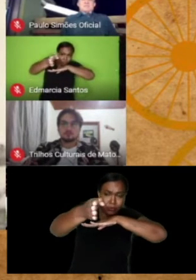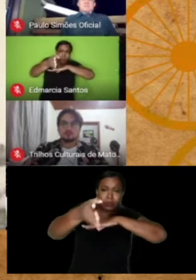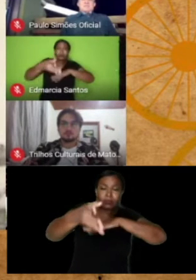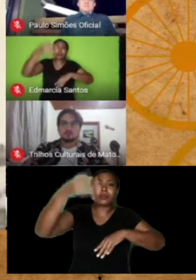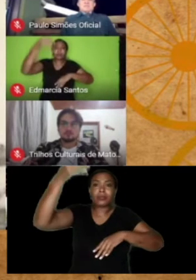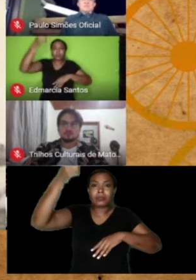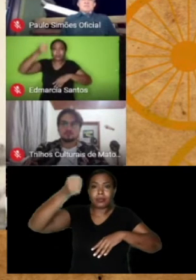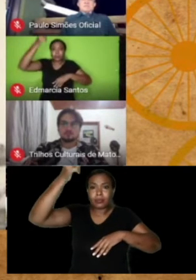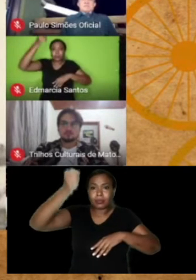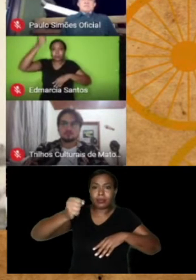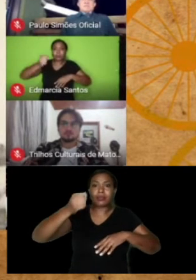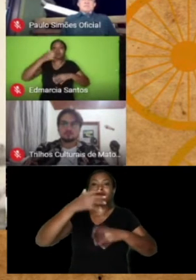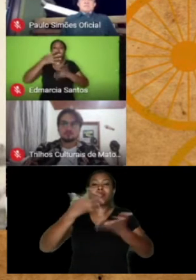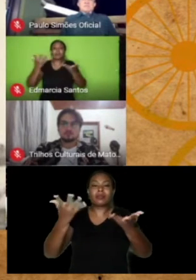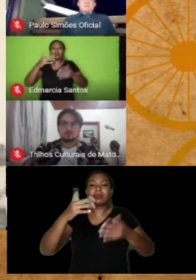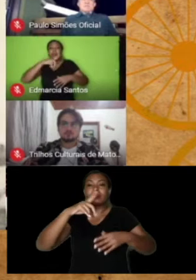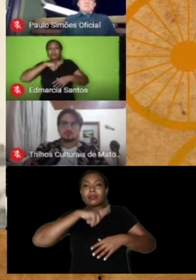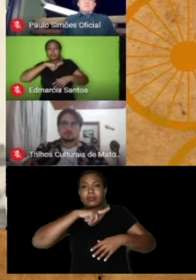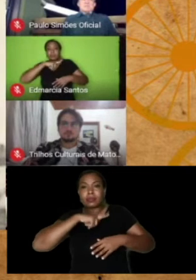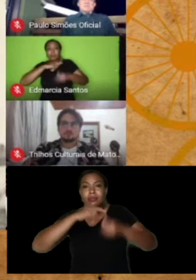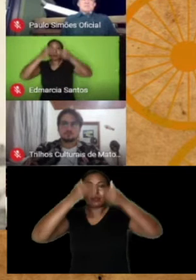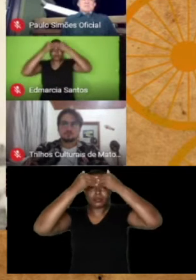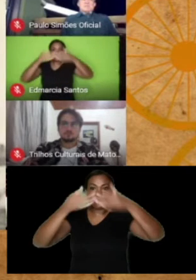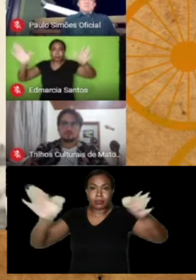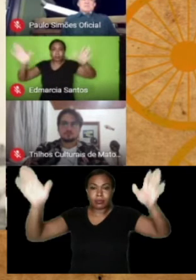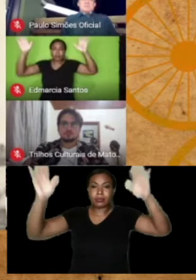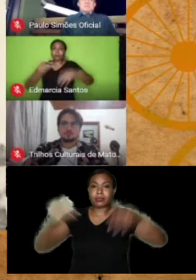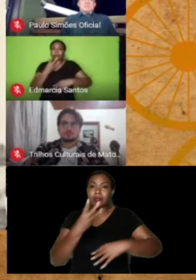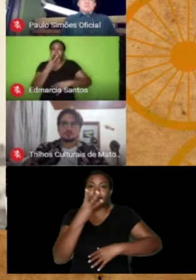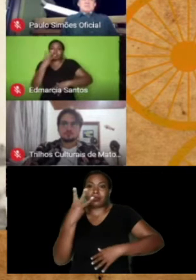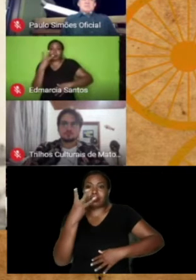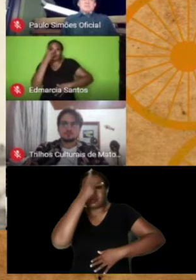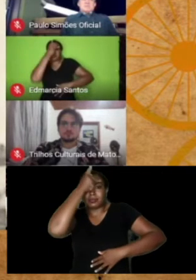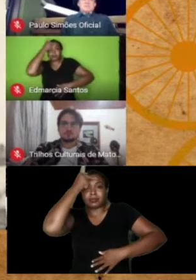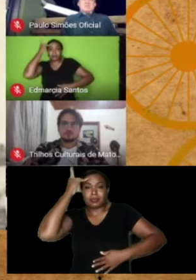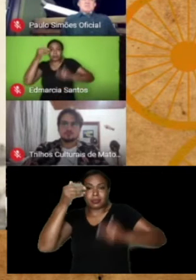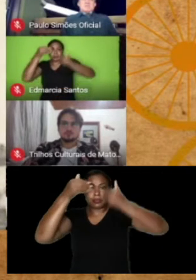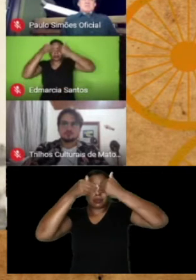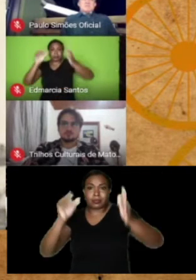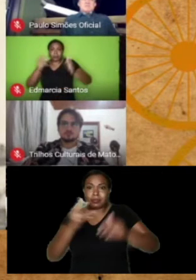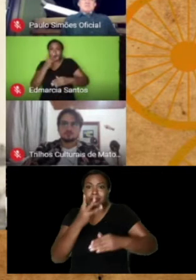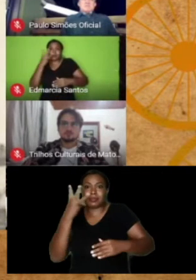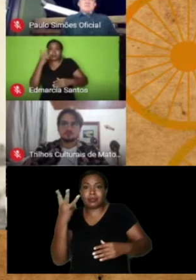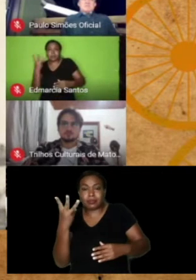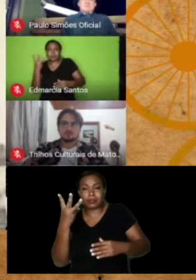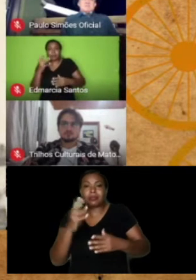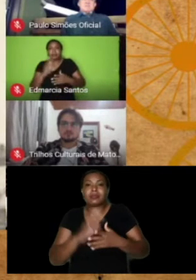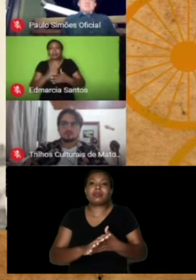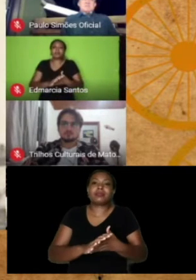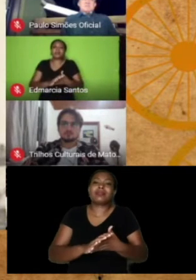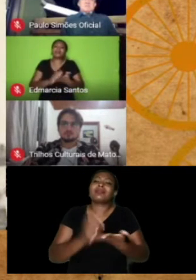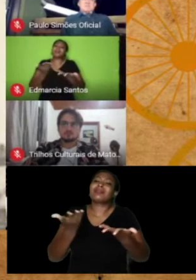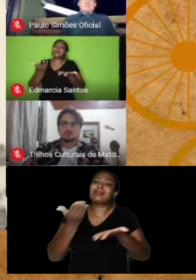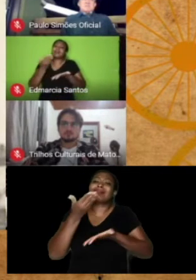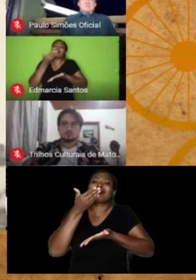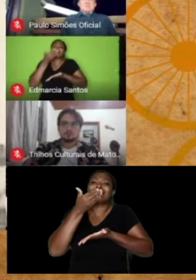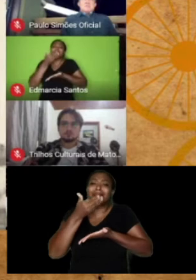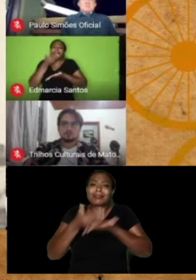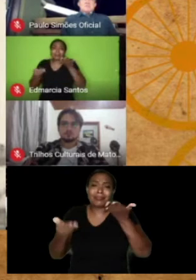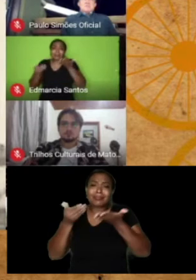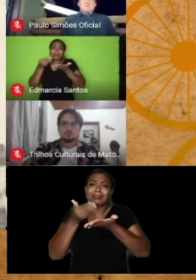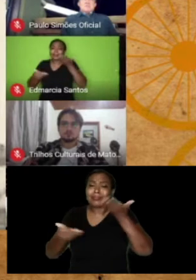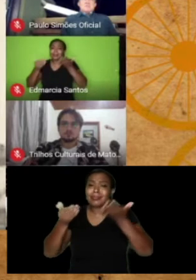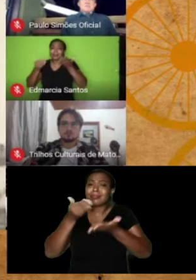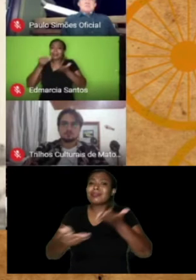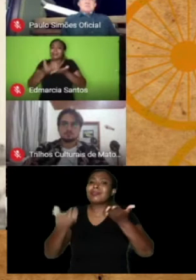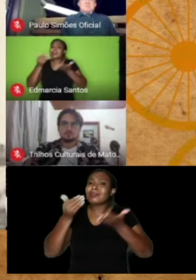para fazer a celebração, para inaugurar essa estação. Nós perdemos muito, sim. A ferrovia,